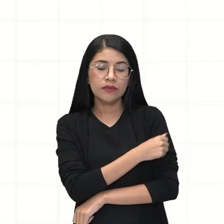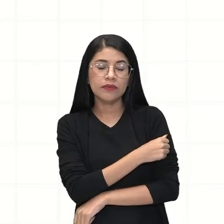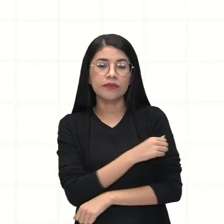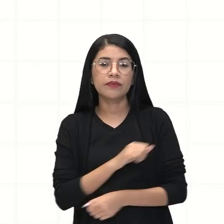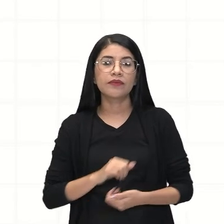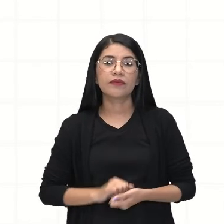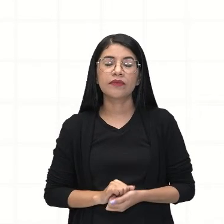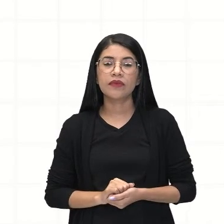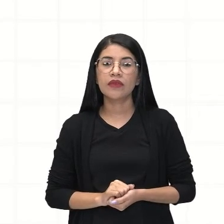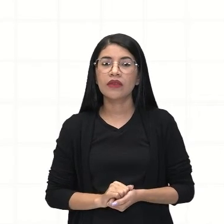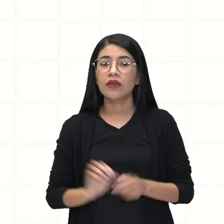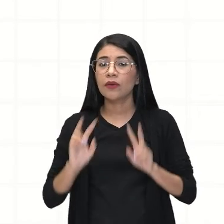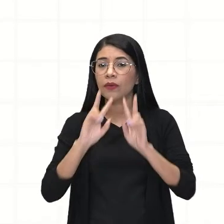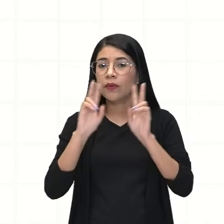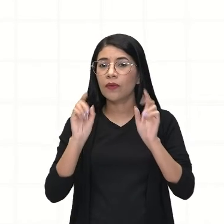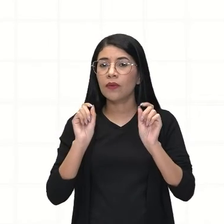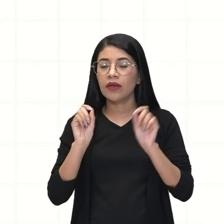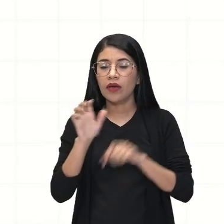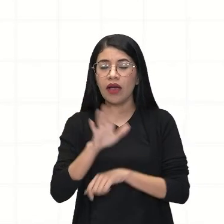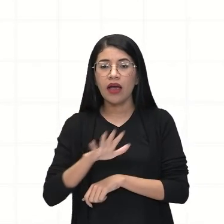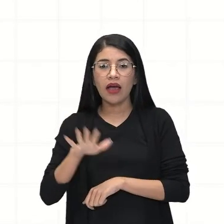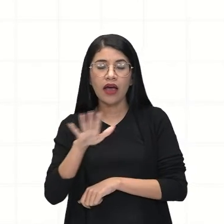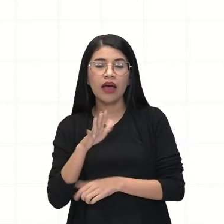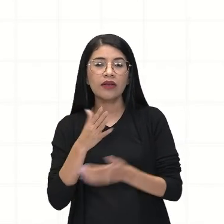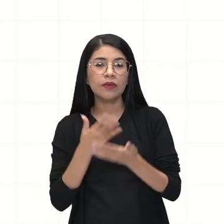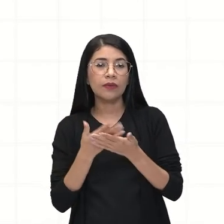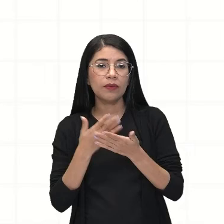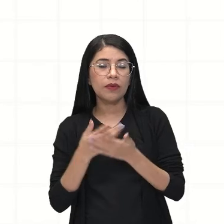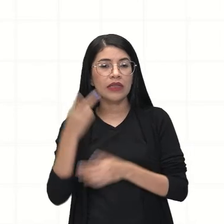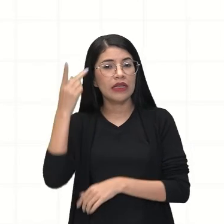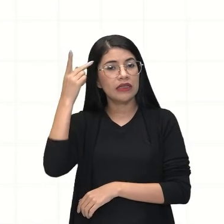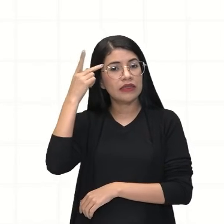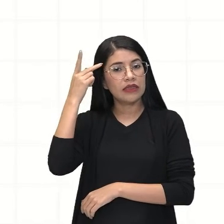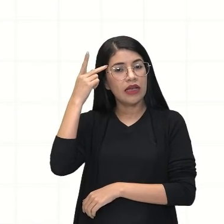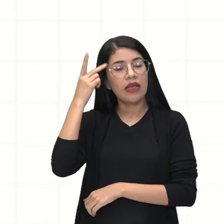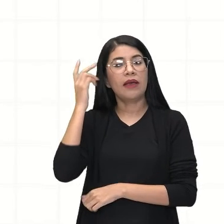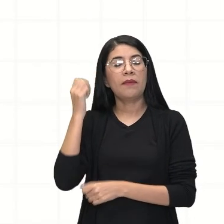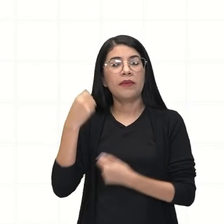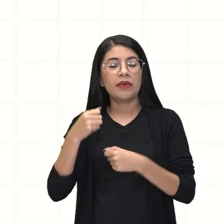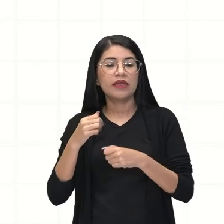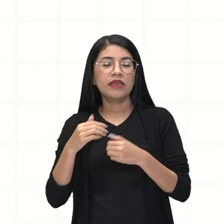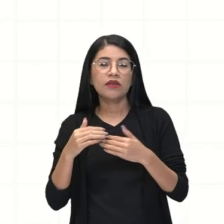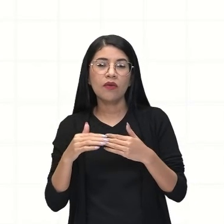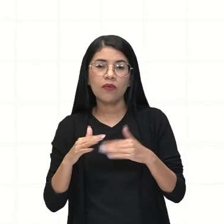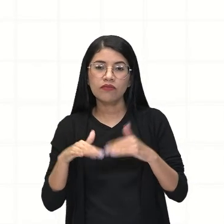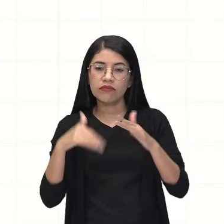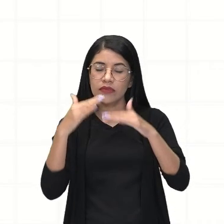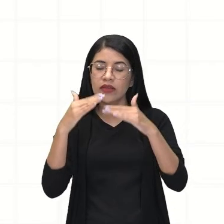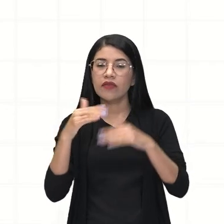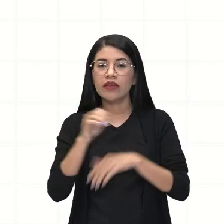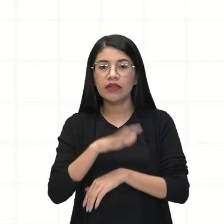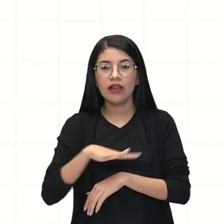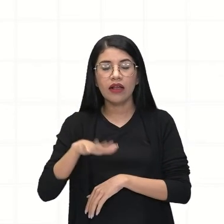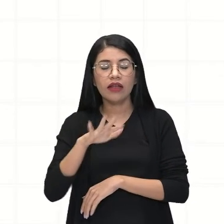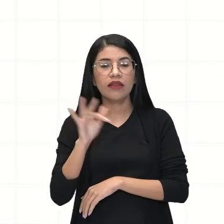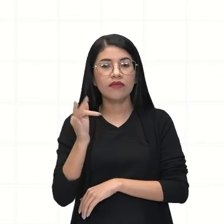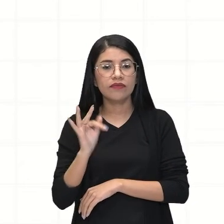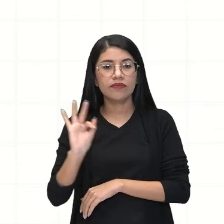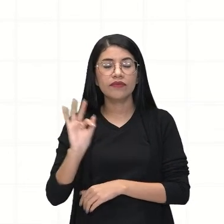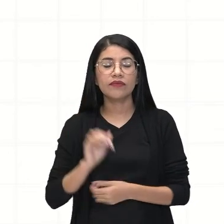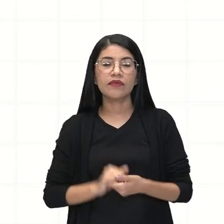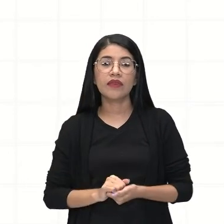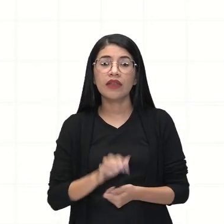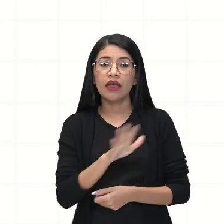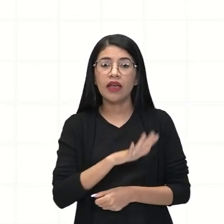pesquisa, sobre qual área os jovens estudantes da cidade de São Paulo querem seguir na faculdade. As áreas disponíveis para escolherem